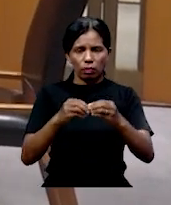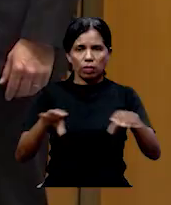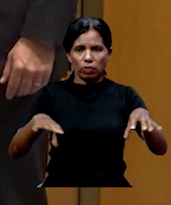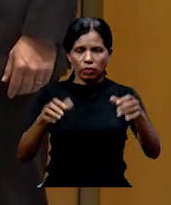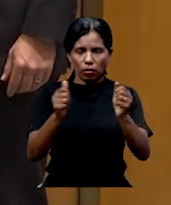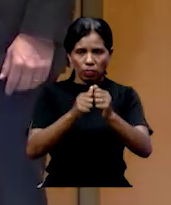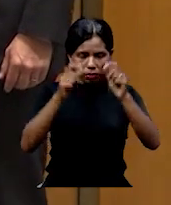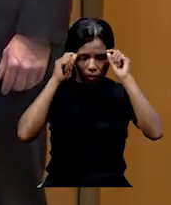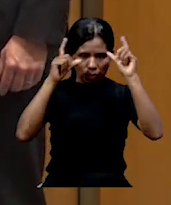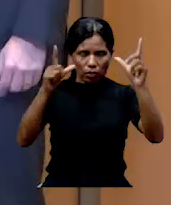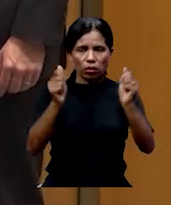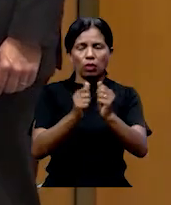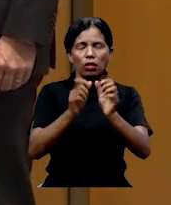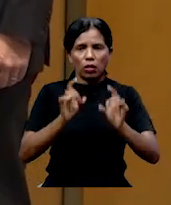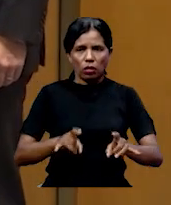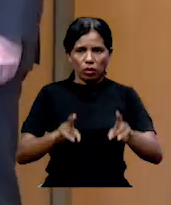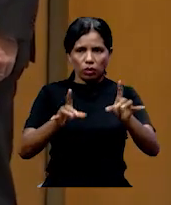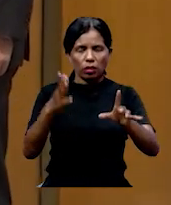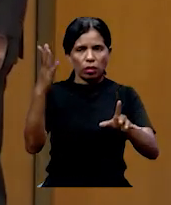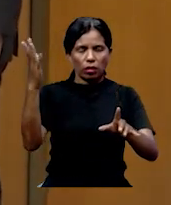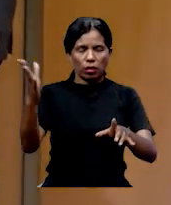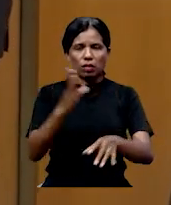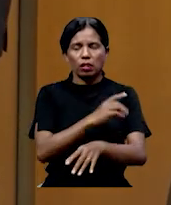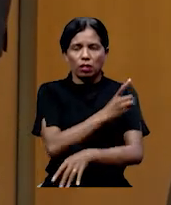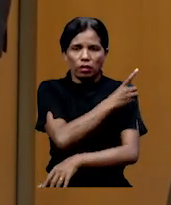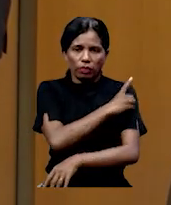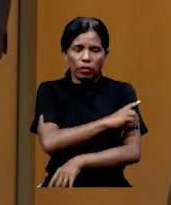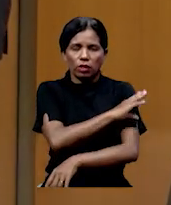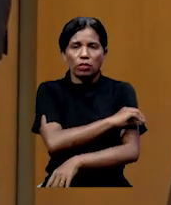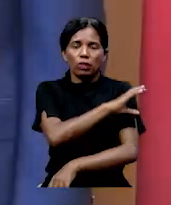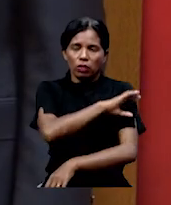entre Timor-Leste e Austrália e o setor de defesa, no segurança,